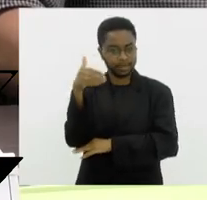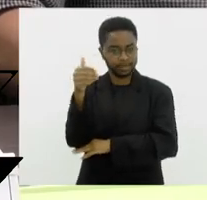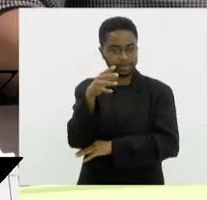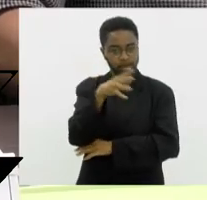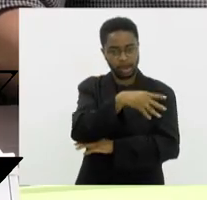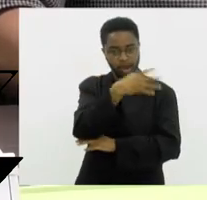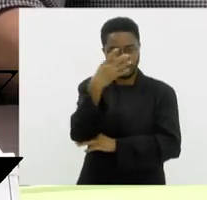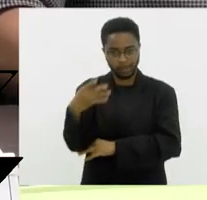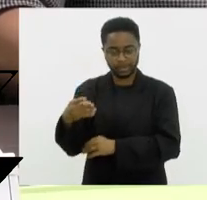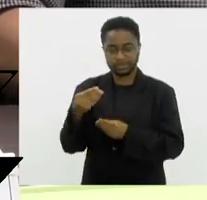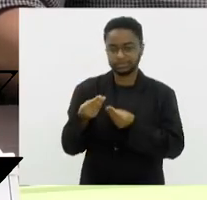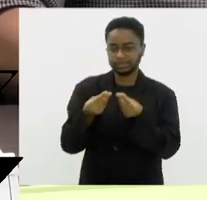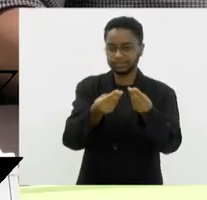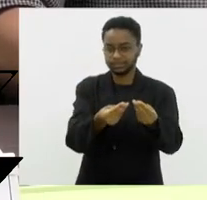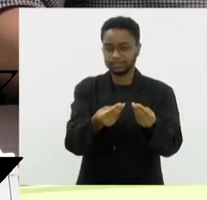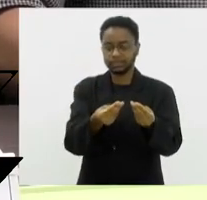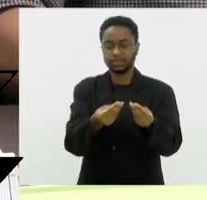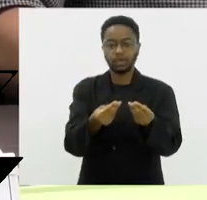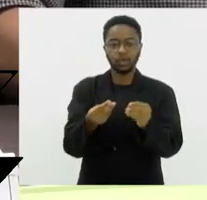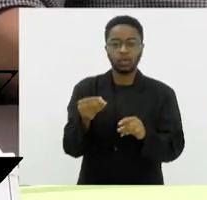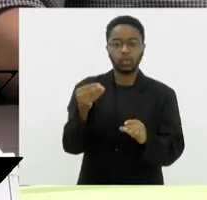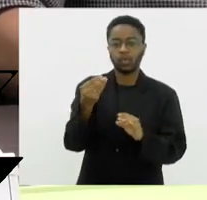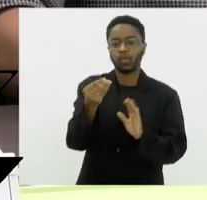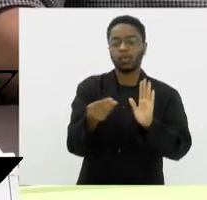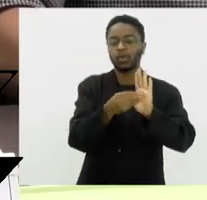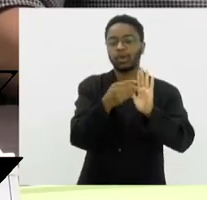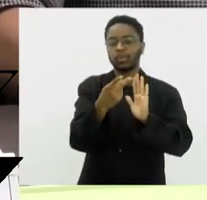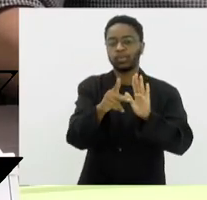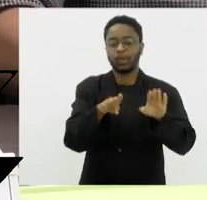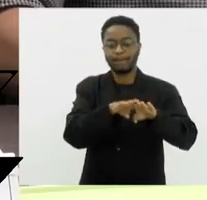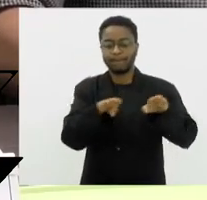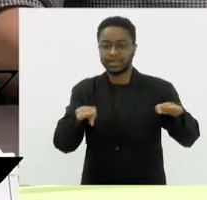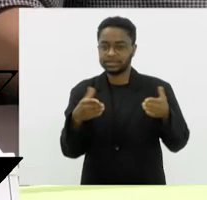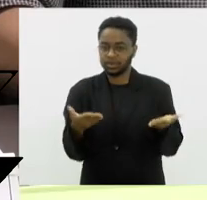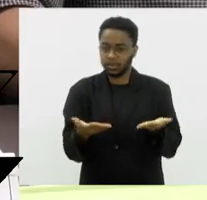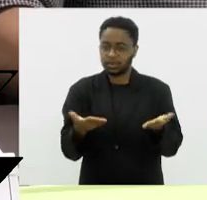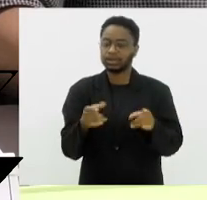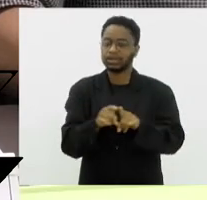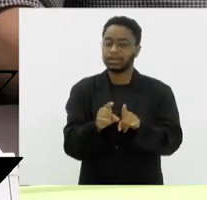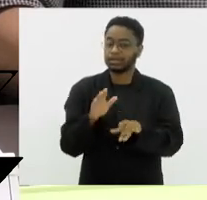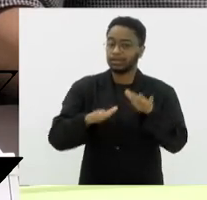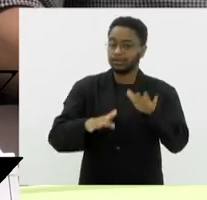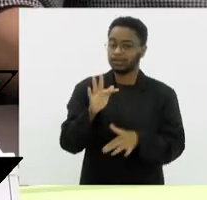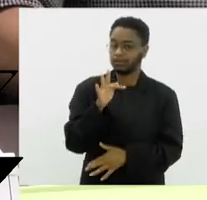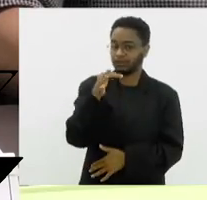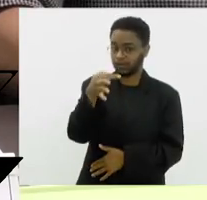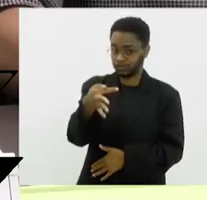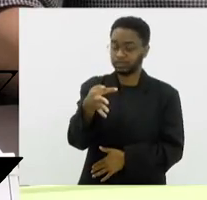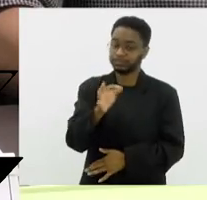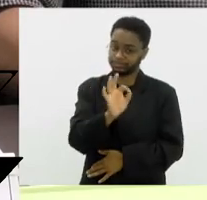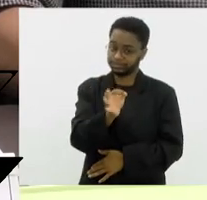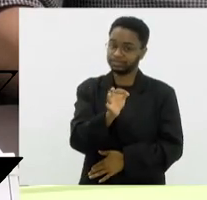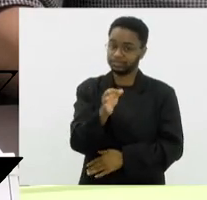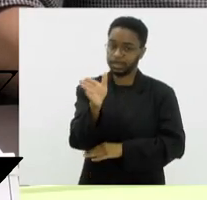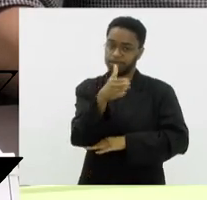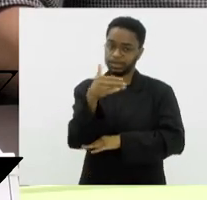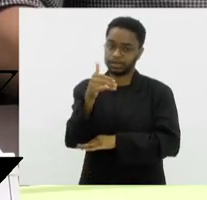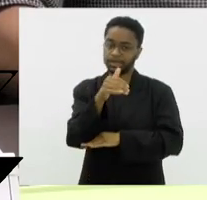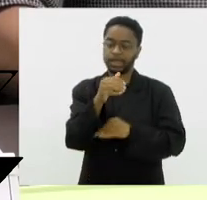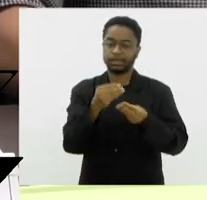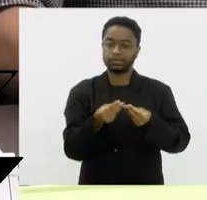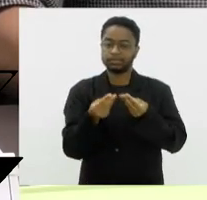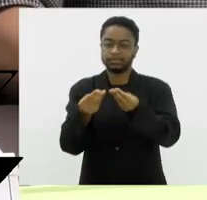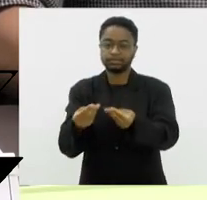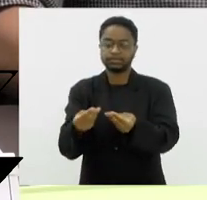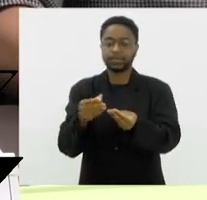as cores para colocar na sua mesa atual e, quem sabe, na futura, né, para levar essa bandeira tremular na região